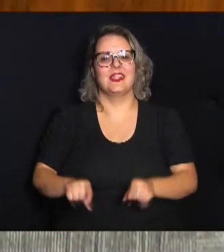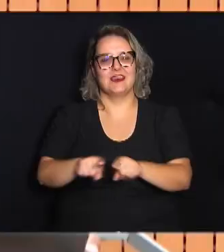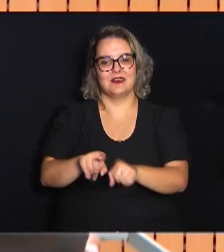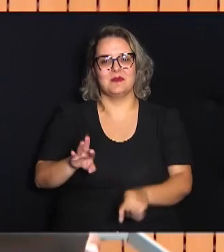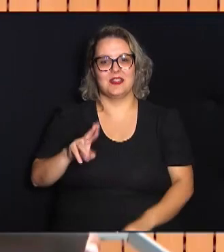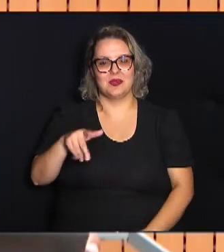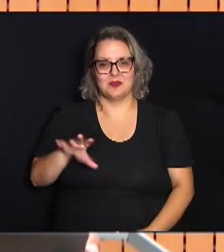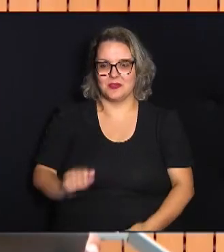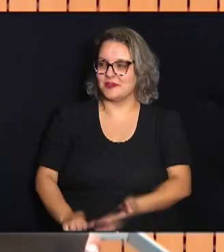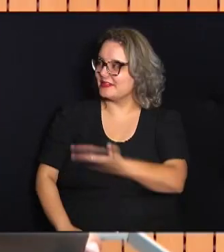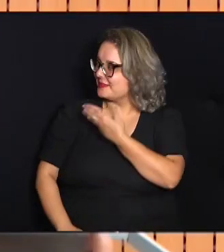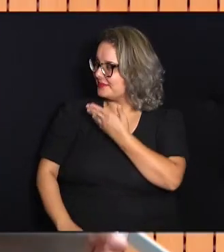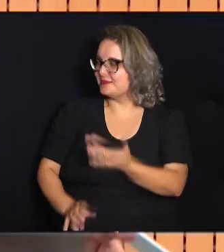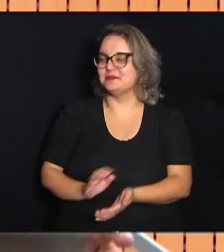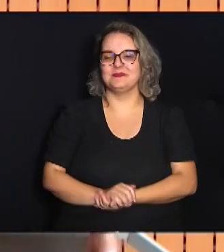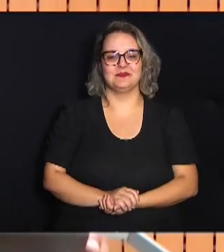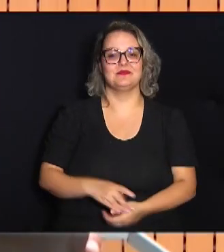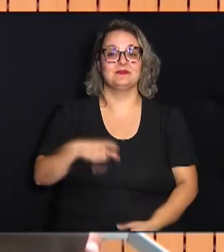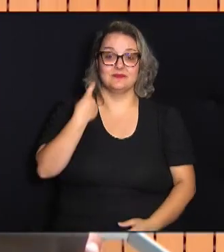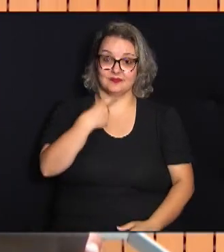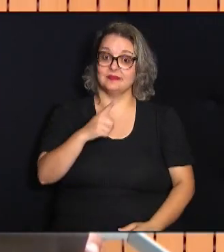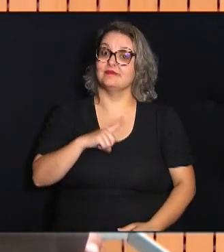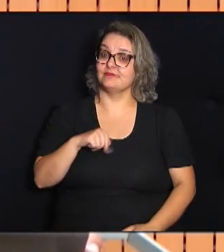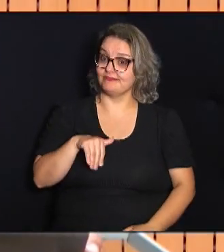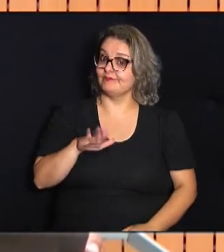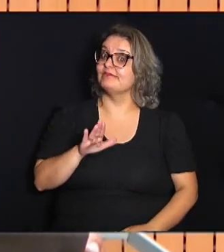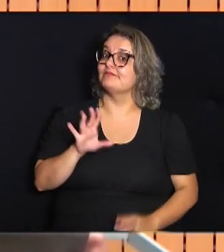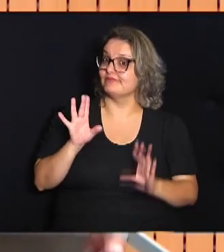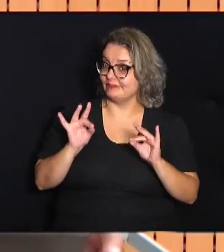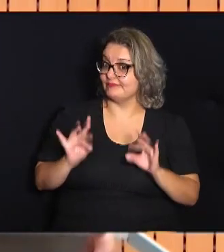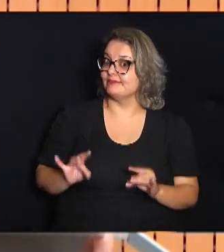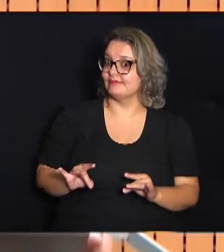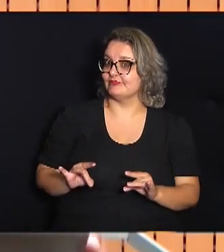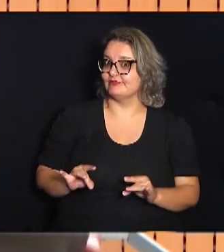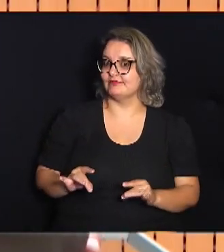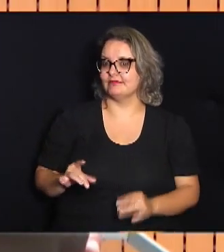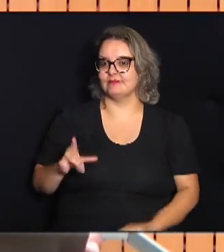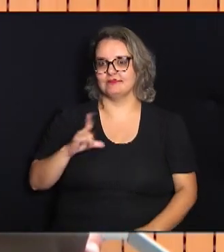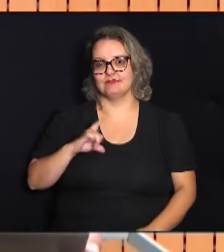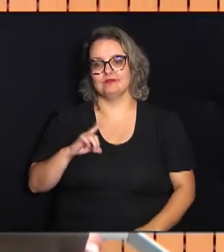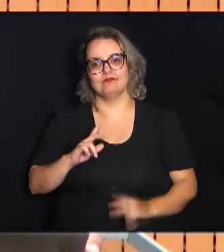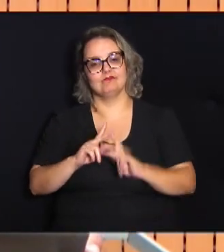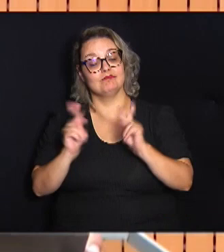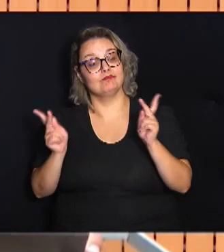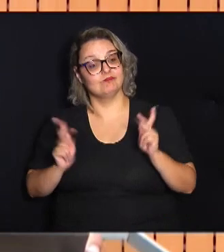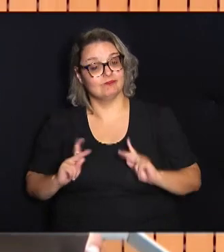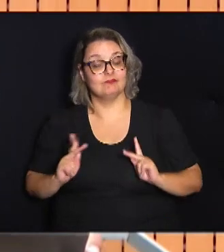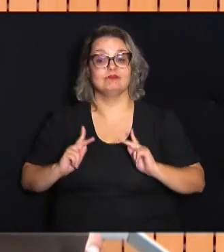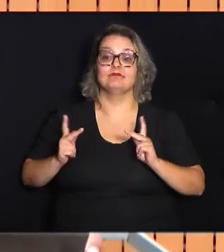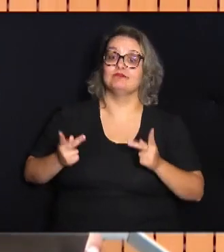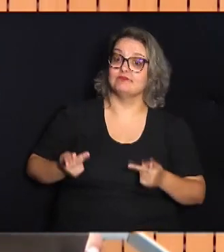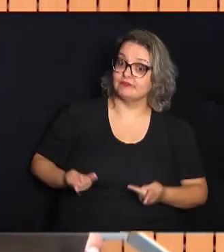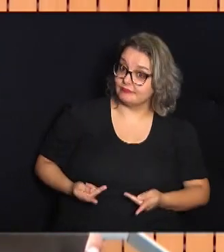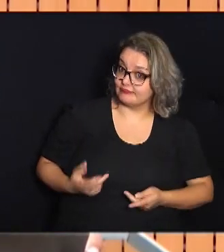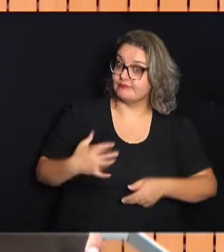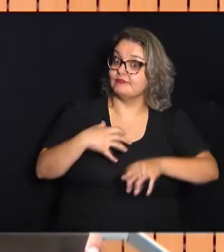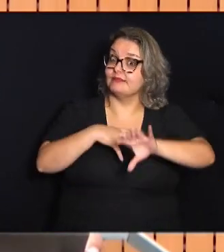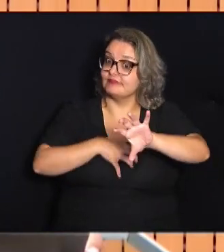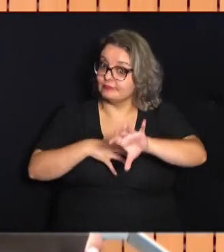Aline Zandré. Mas ser dentista tem que ter algo a mais. Tem que ter uma base humanista, tem que ter